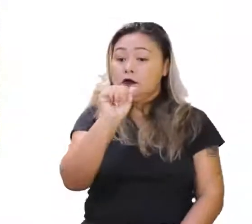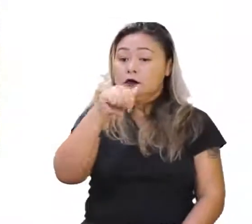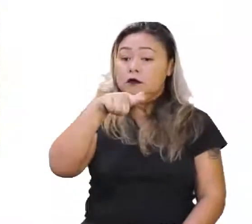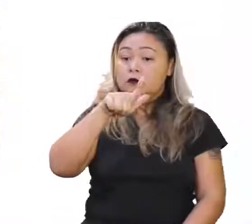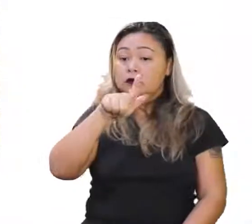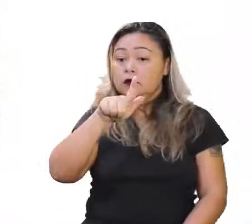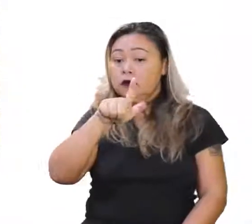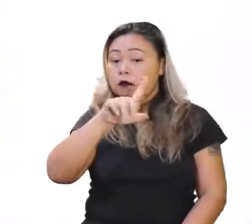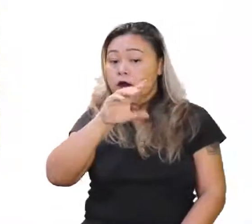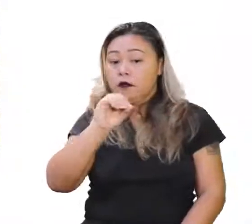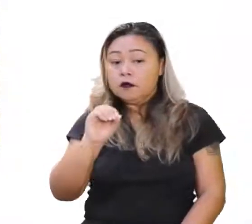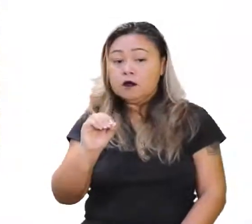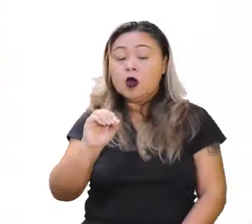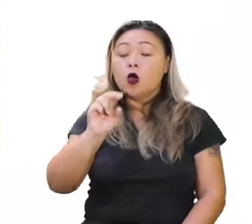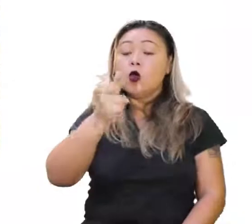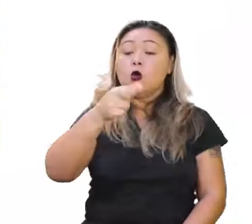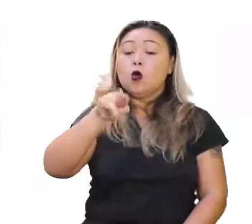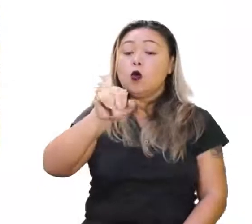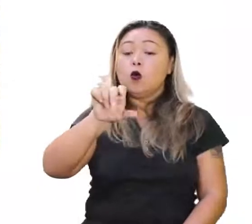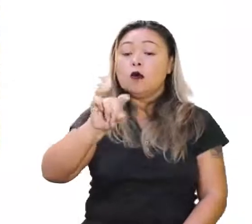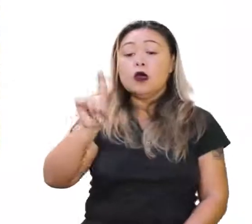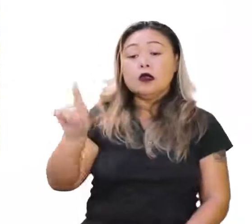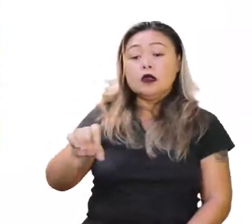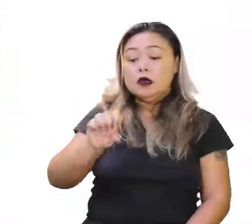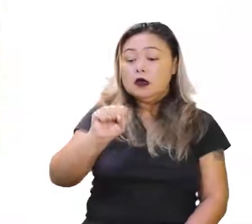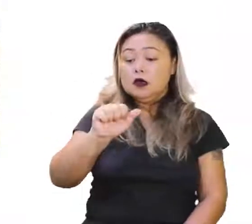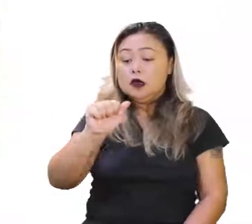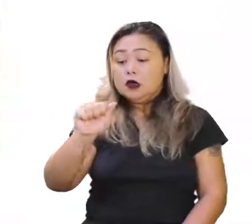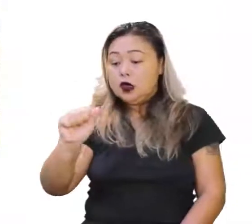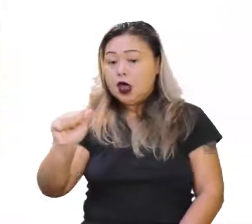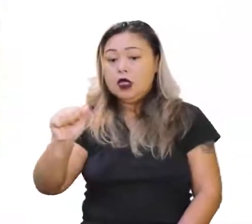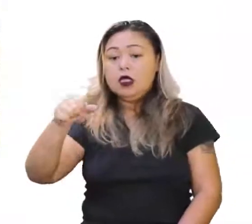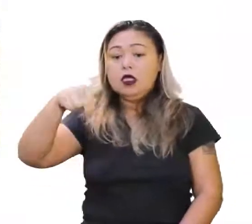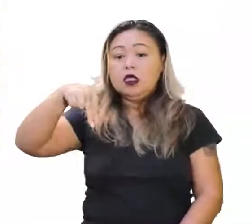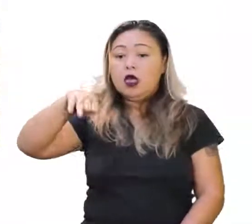e a Saanen, tá? Quer dizer,